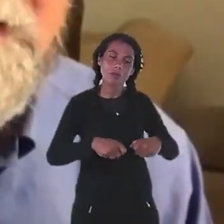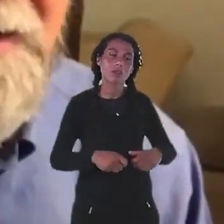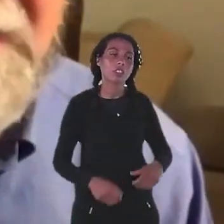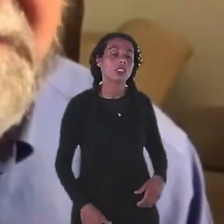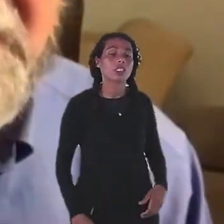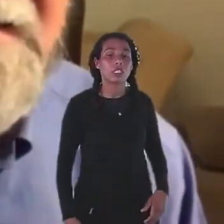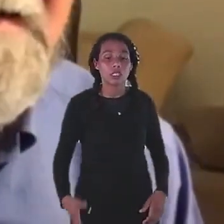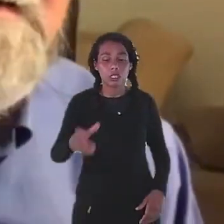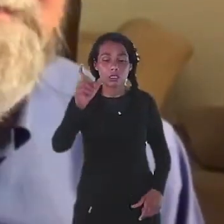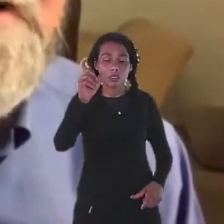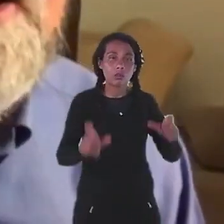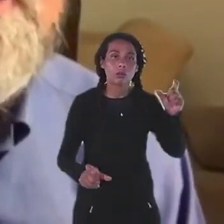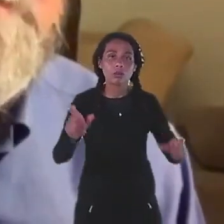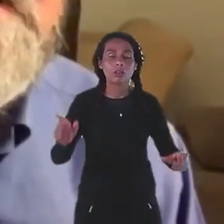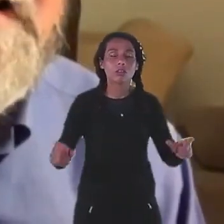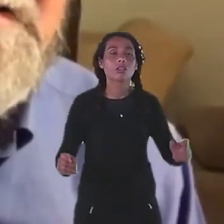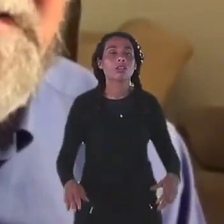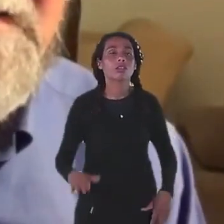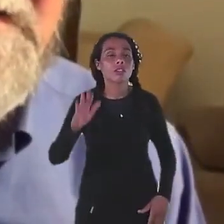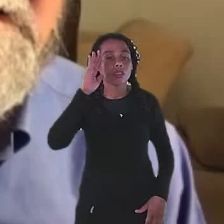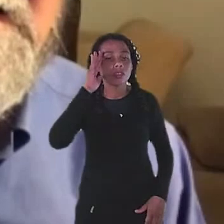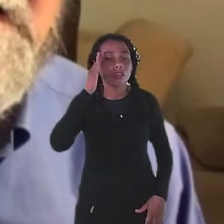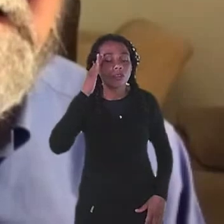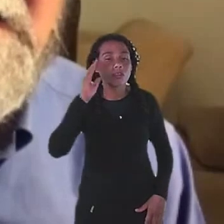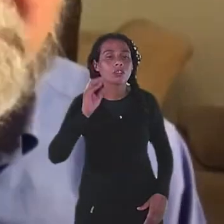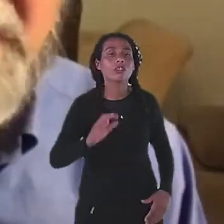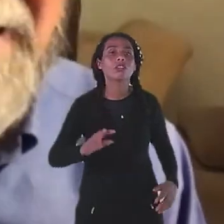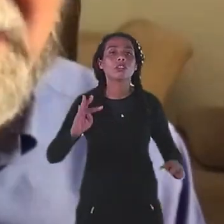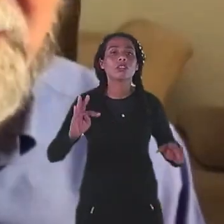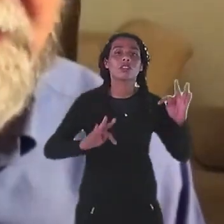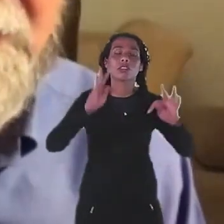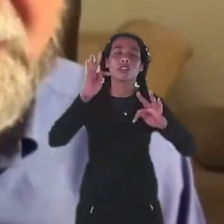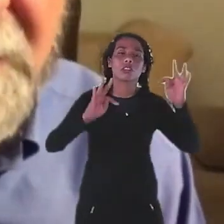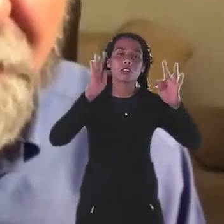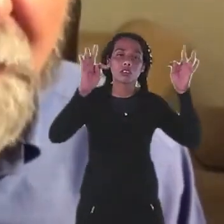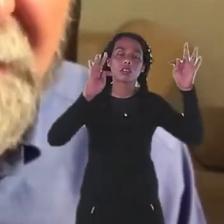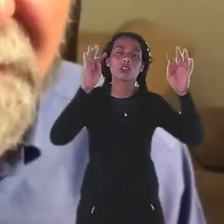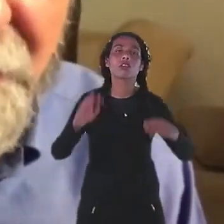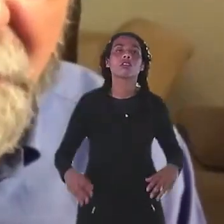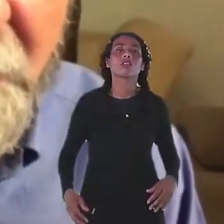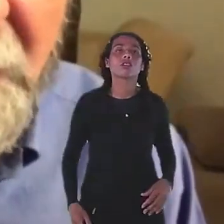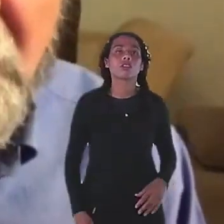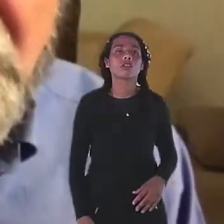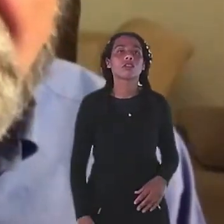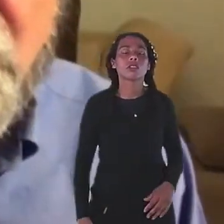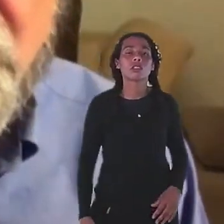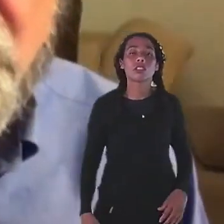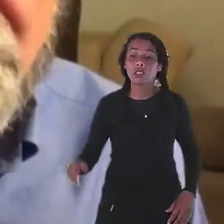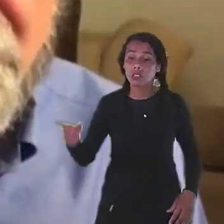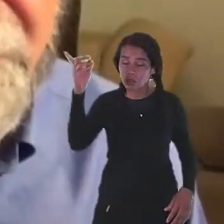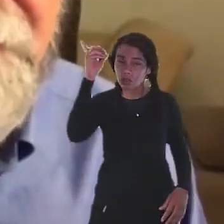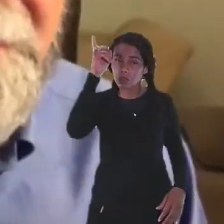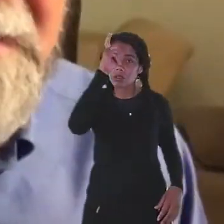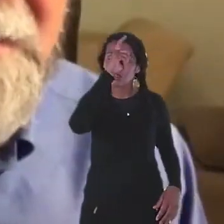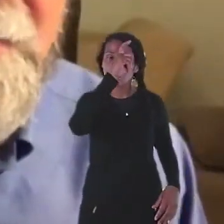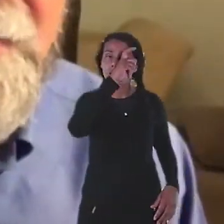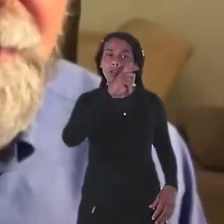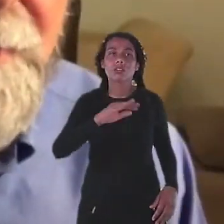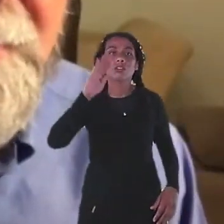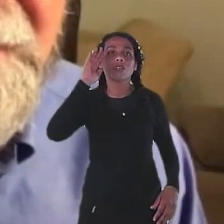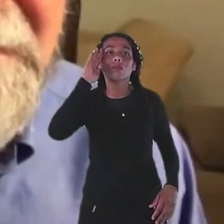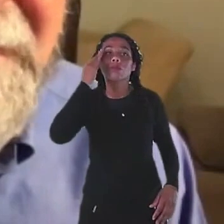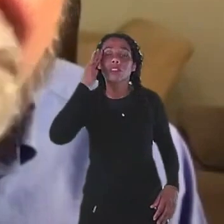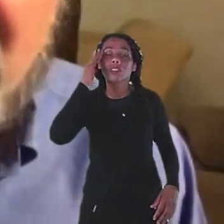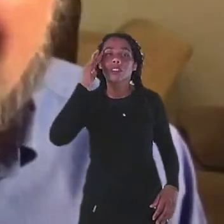crie tecnologias extremamente abstratas e que ampliaram de forma chocante o nosso footprint